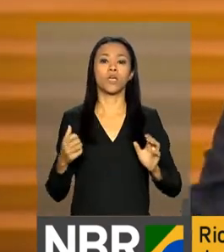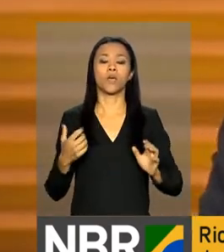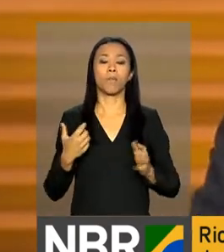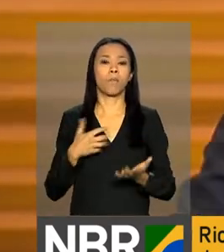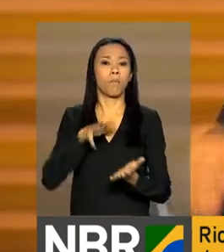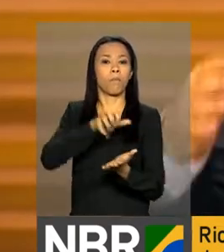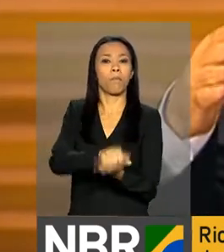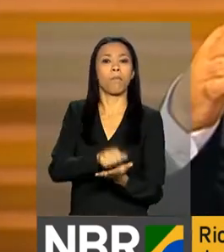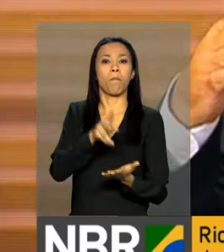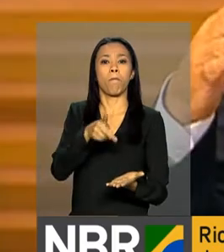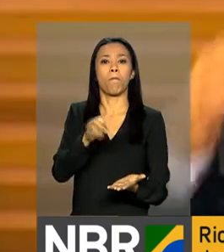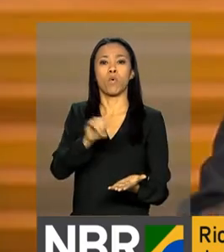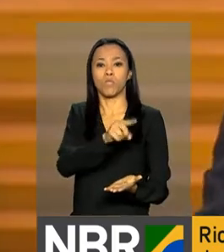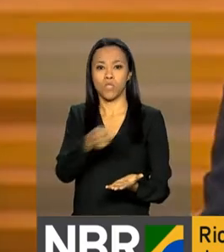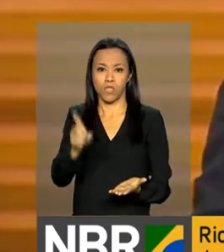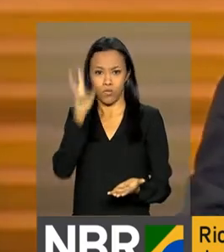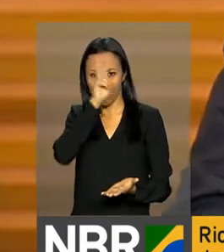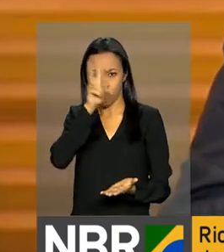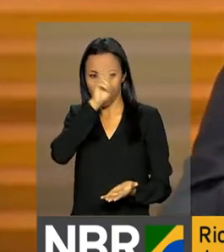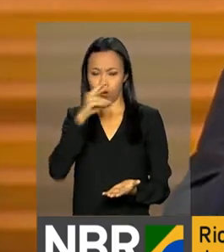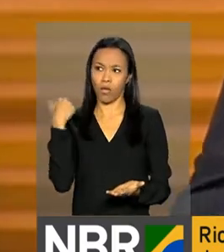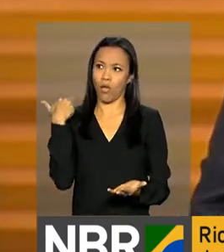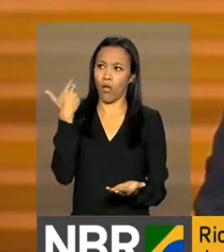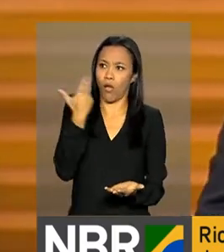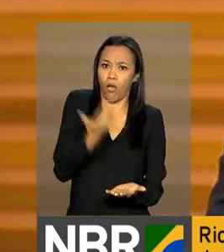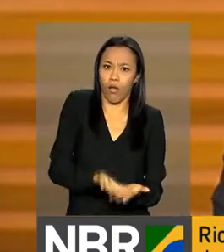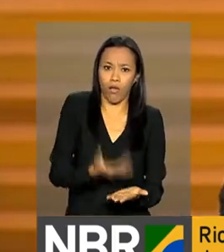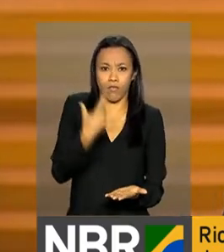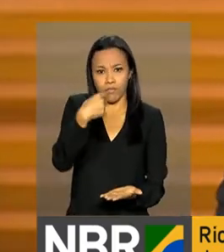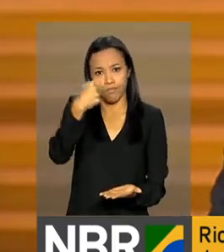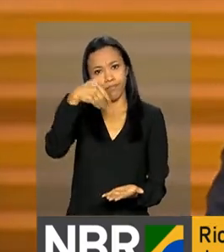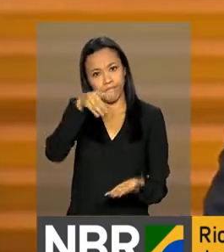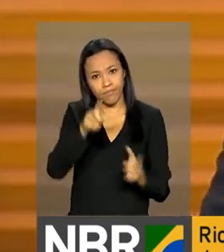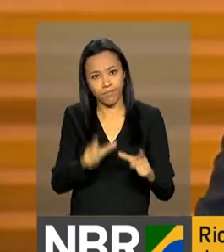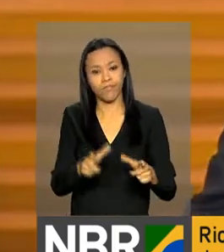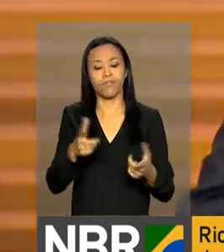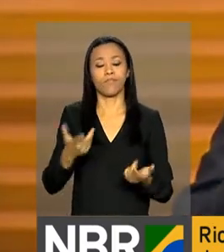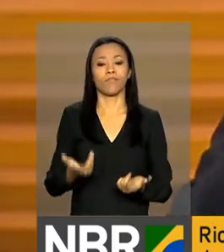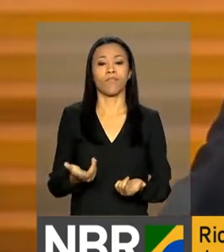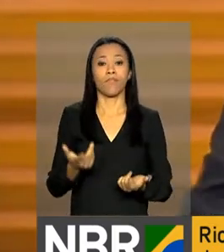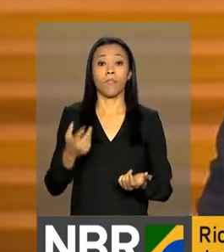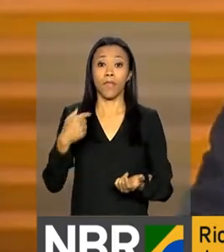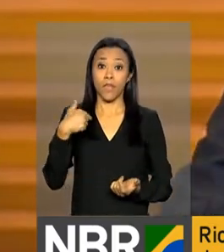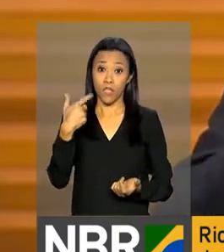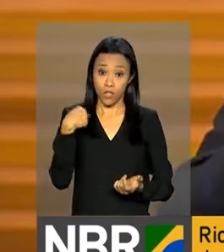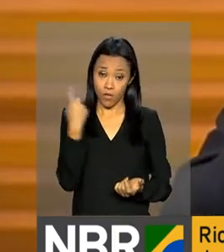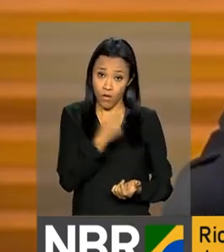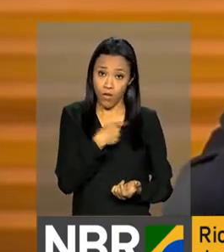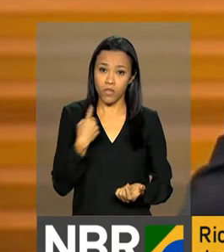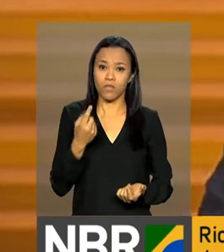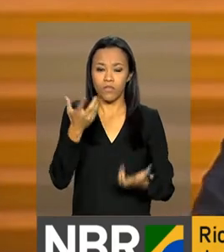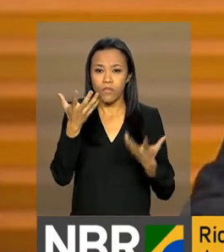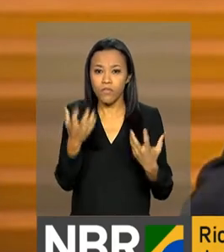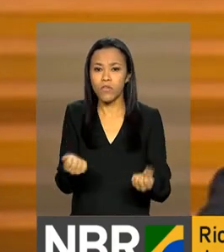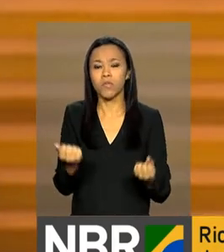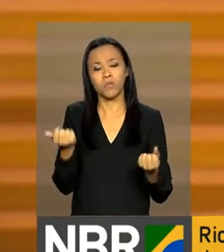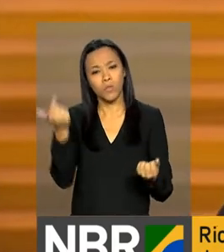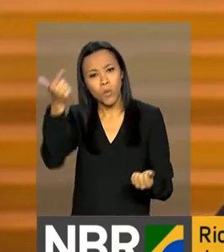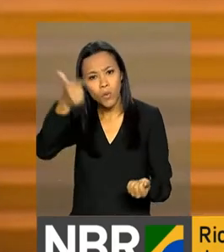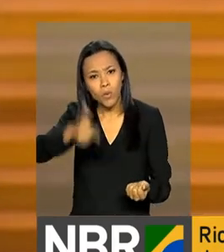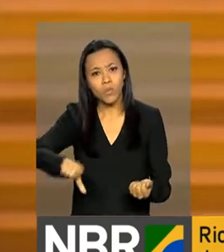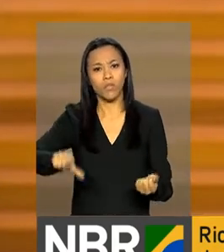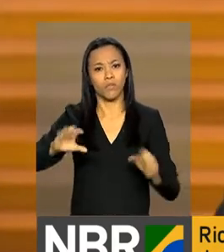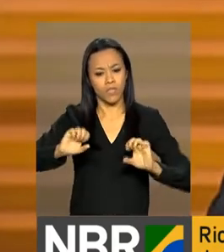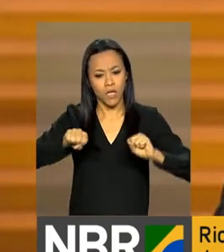Janeiro, abriram mão para que a gente pudesse estar quase chegando ao dia que a gente vai recomeçar definitivamente